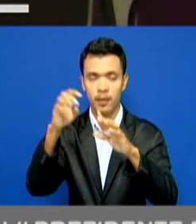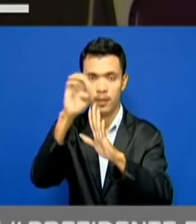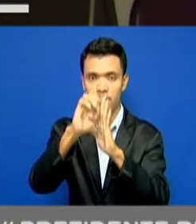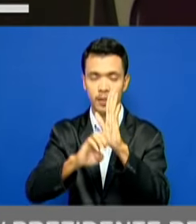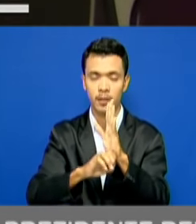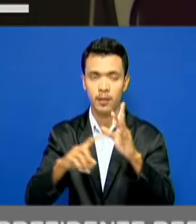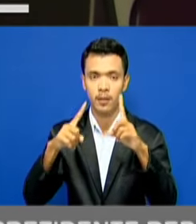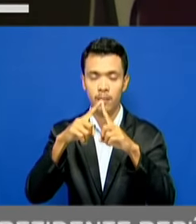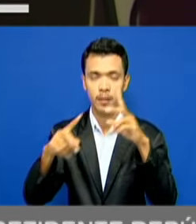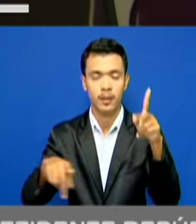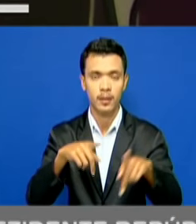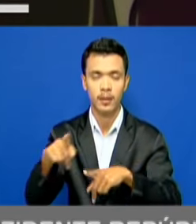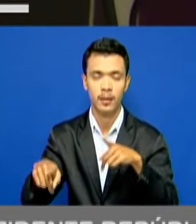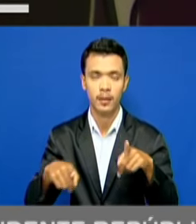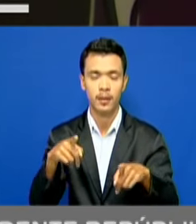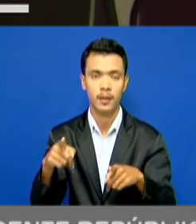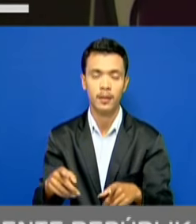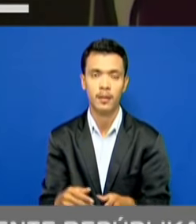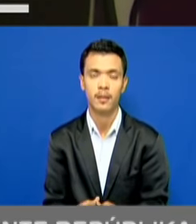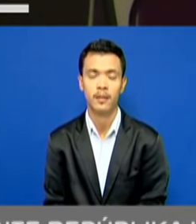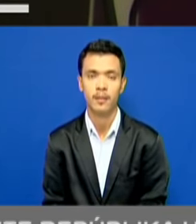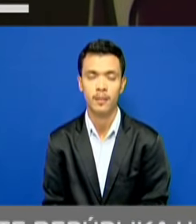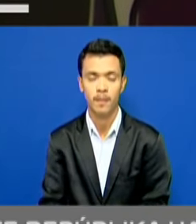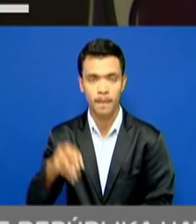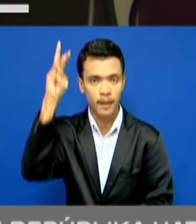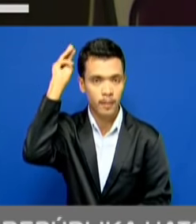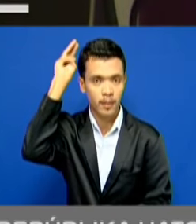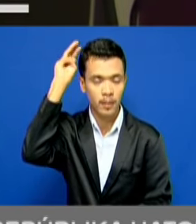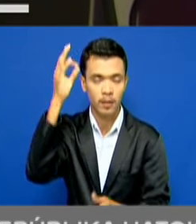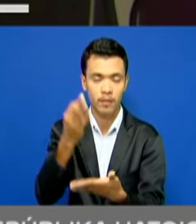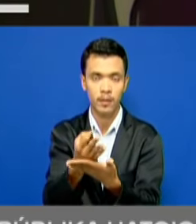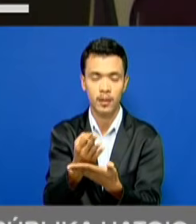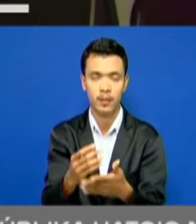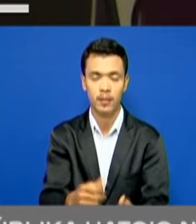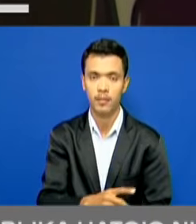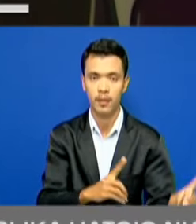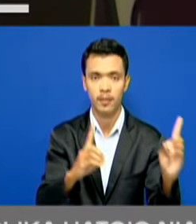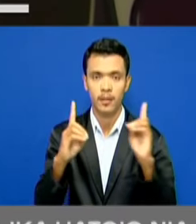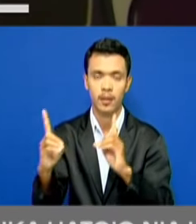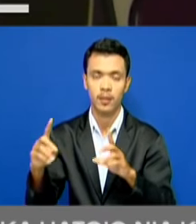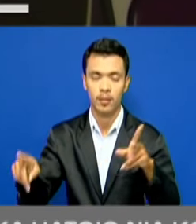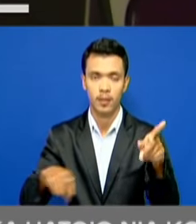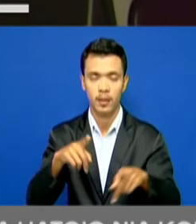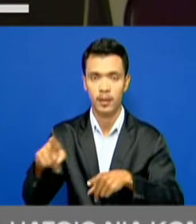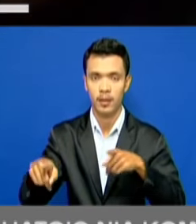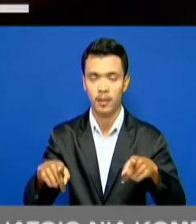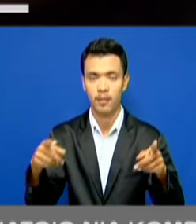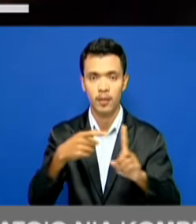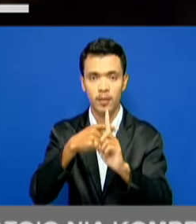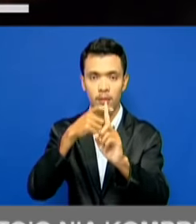Para recursos humanos, o Ministério de Finanças investe na capacitação de recursos humanos, livre formação no